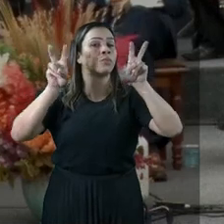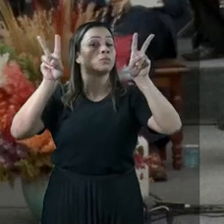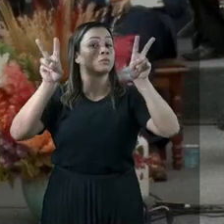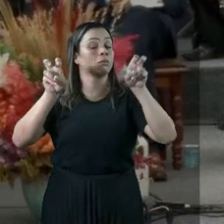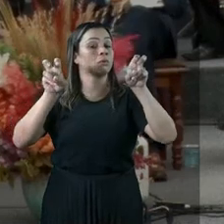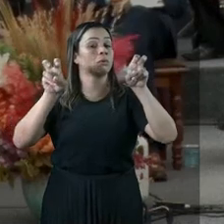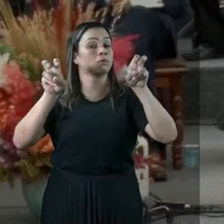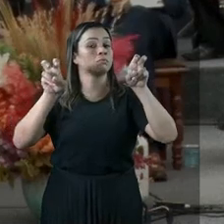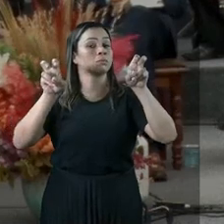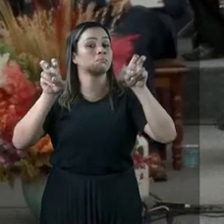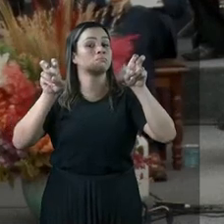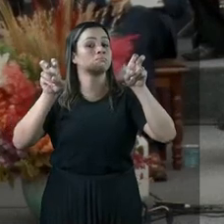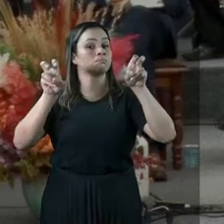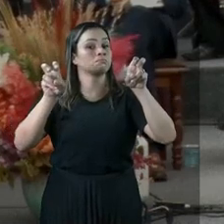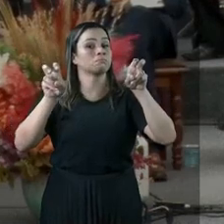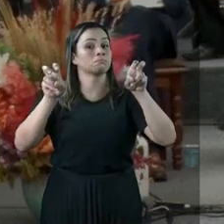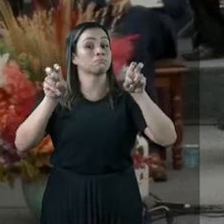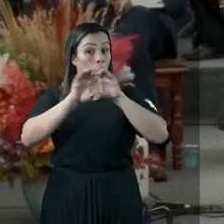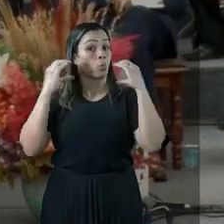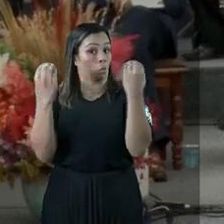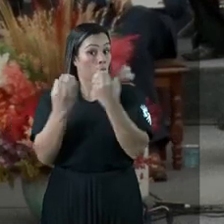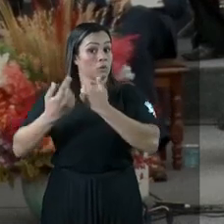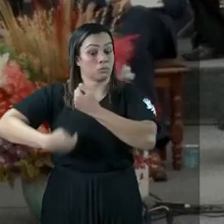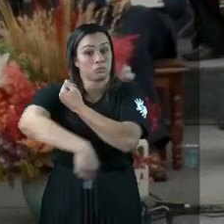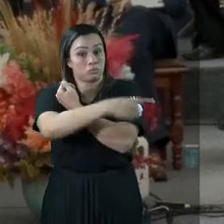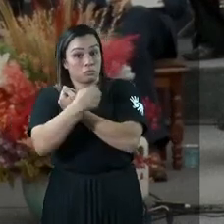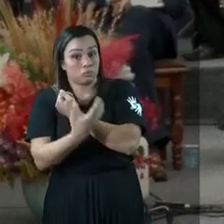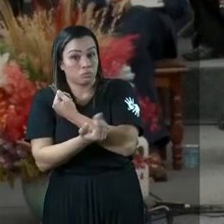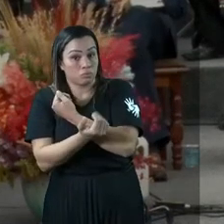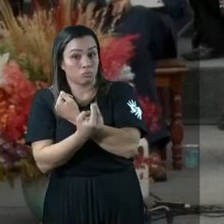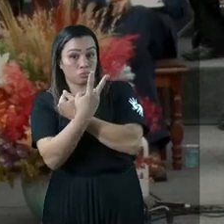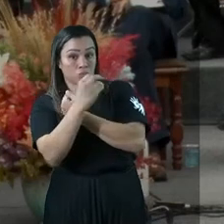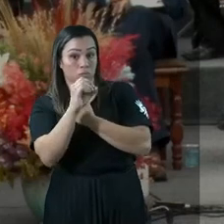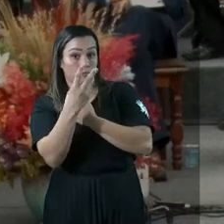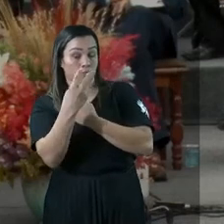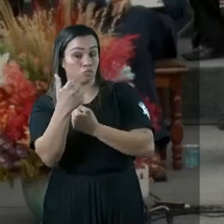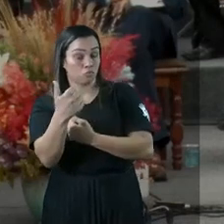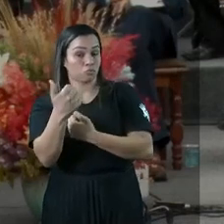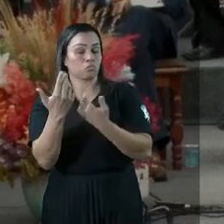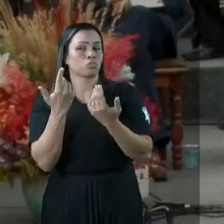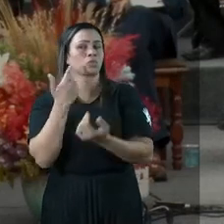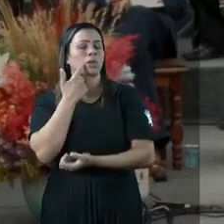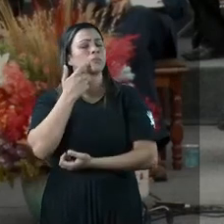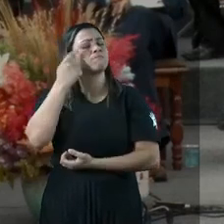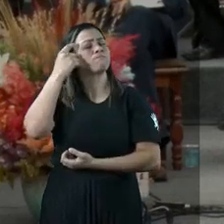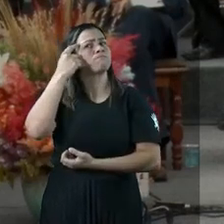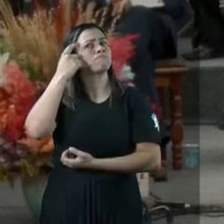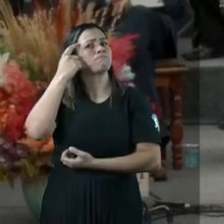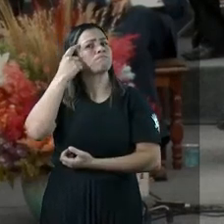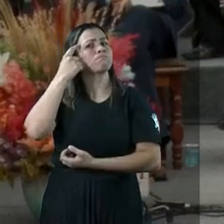estabelecida para uma ADEMP Brasil 2021, eu cheguei à conclusão que